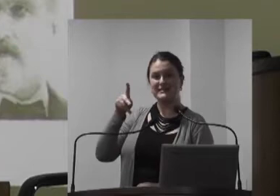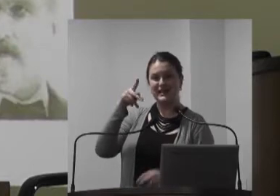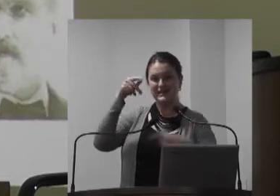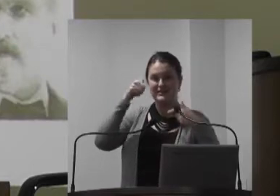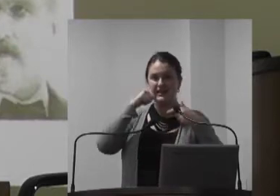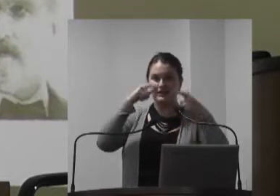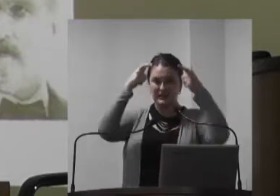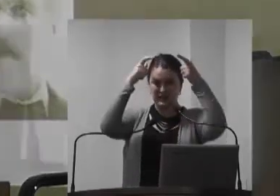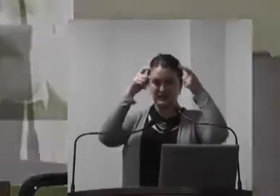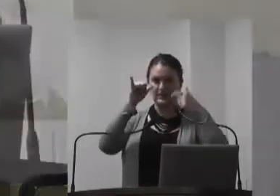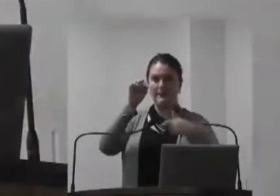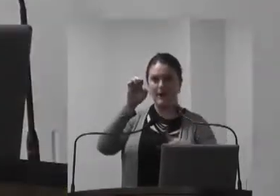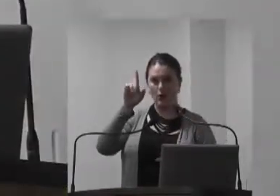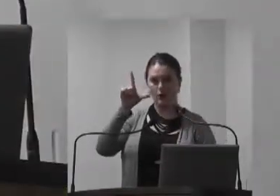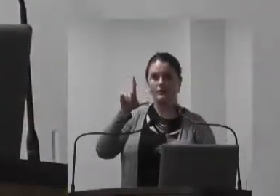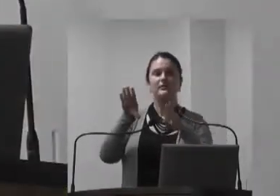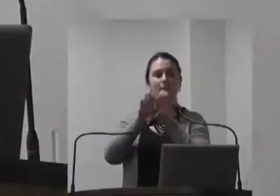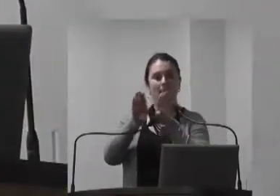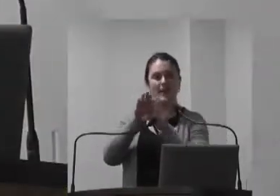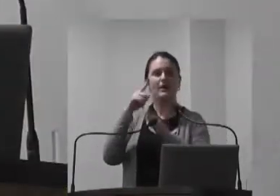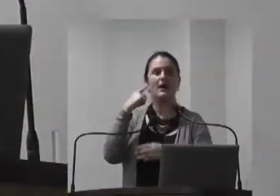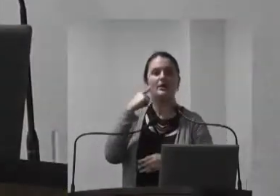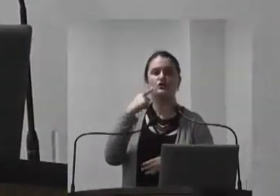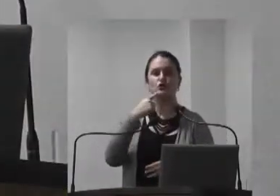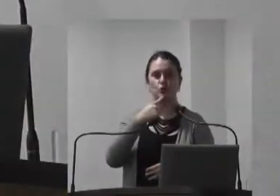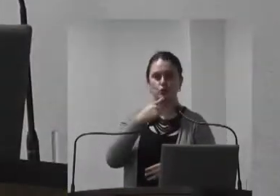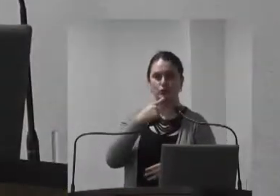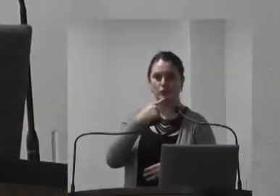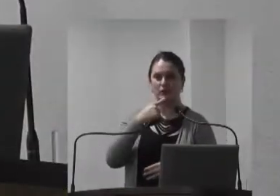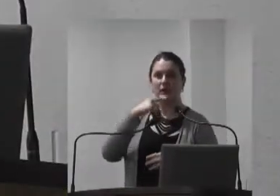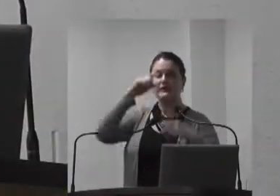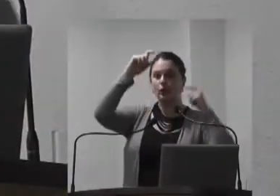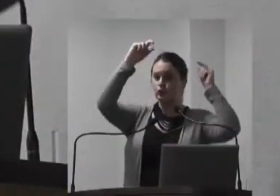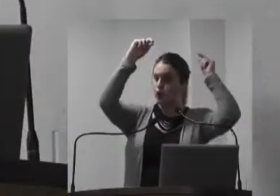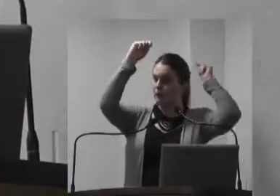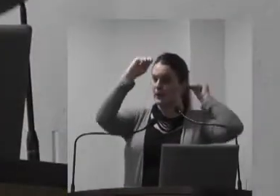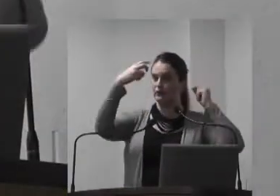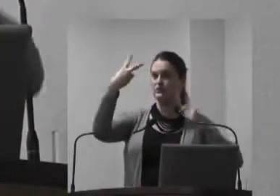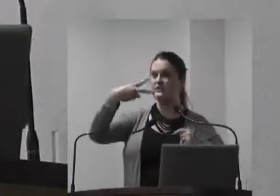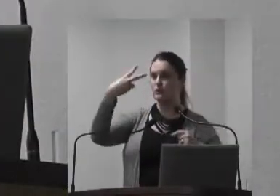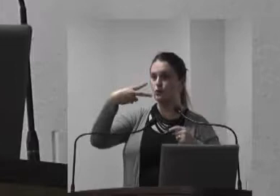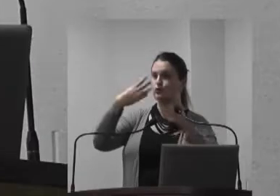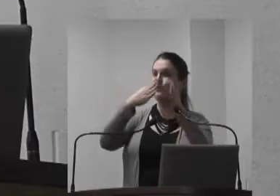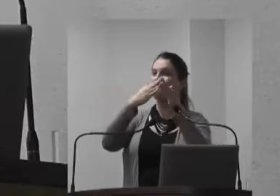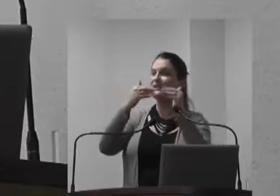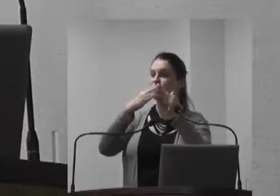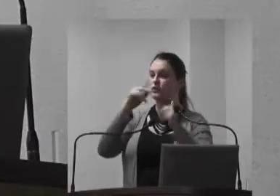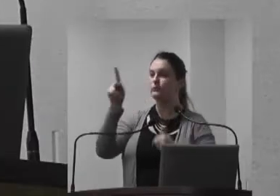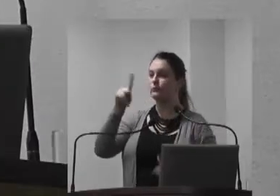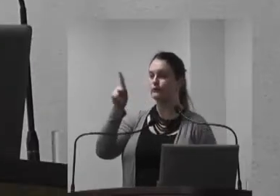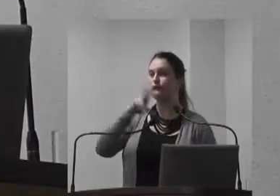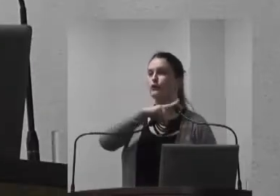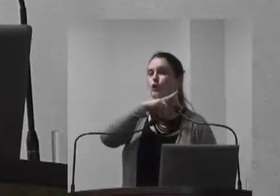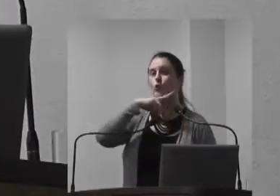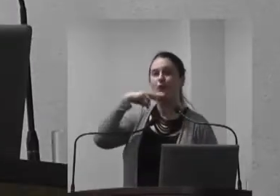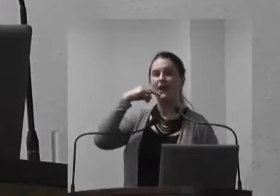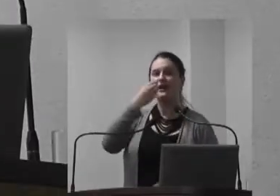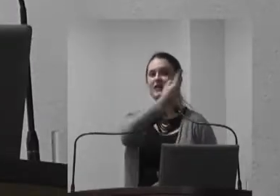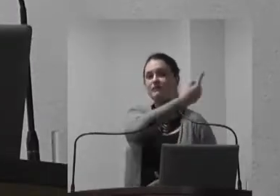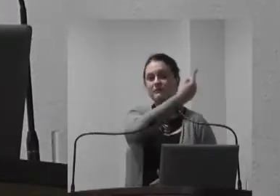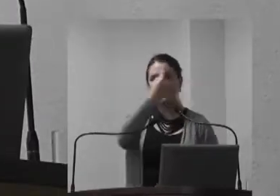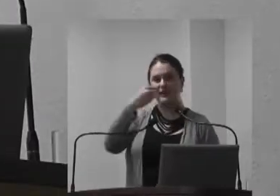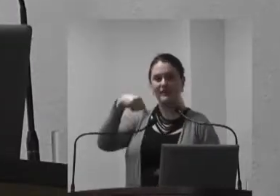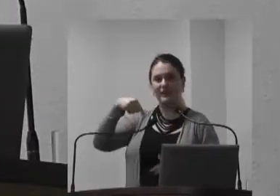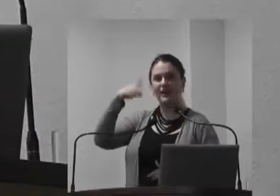filhos da princesa Isabel também era surdo. Então, Dom Pedro II pediu para o professor